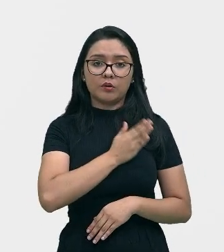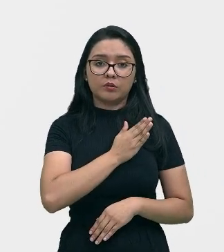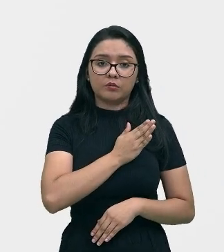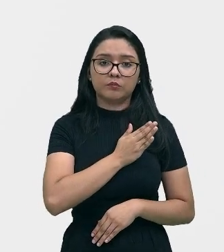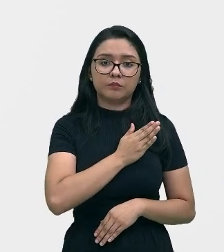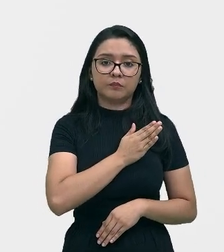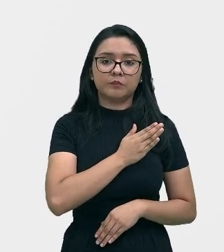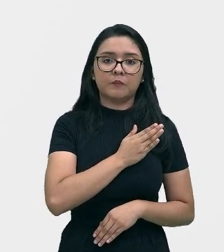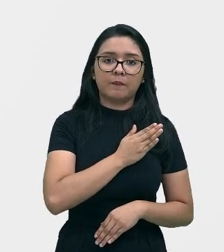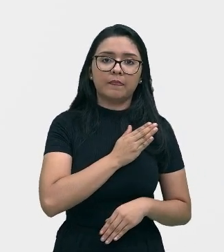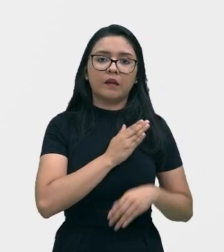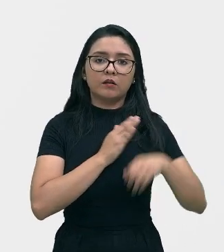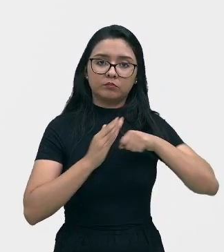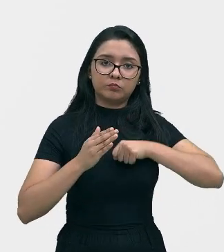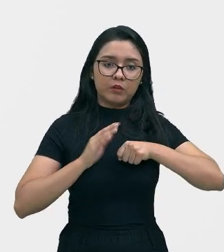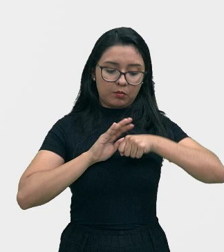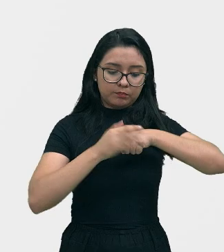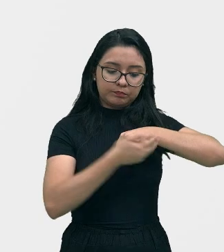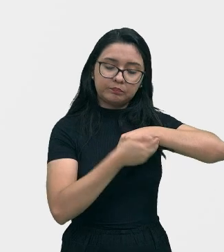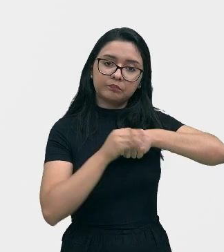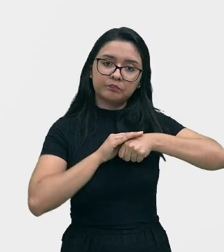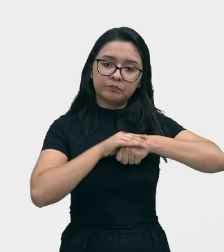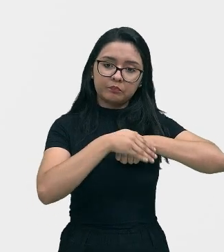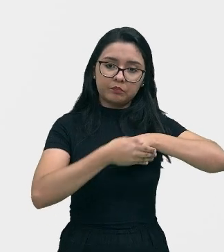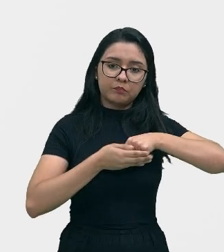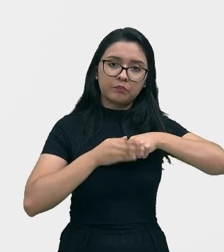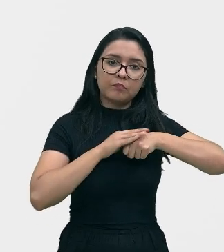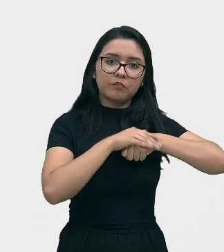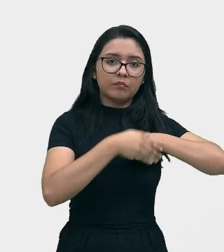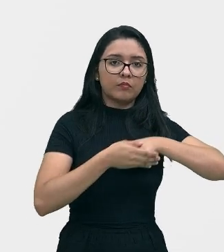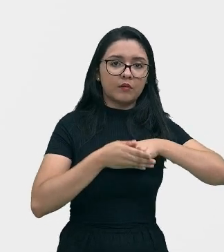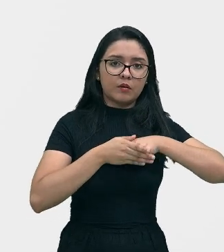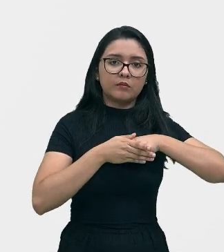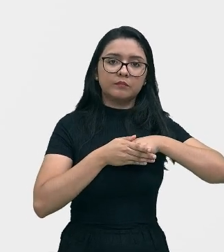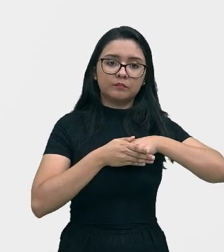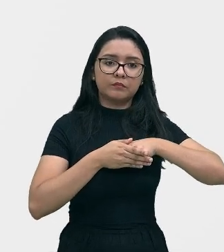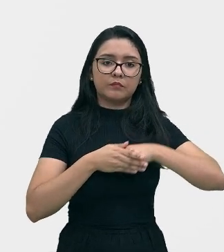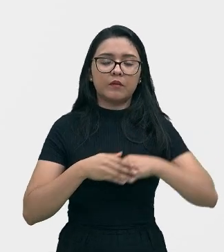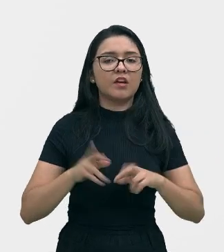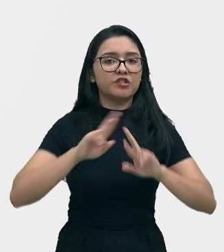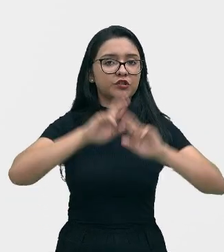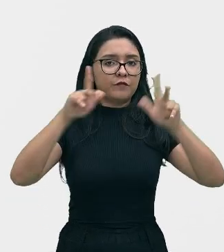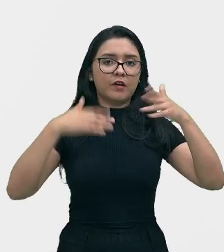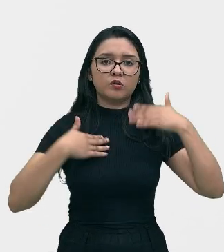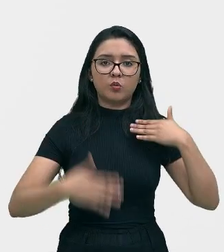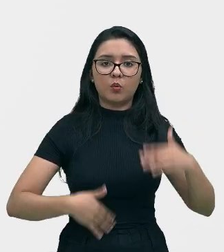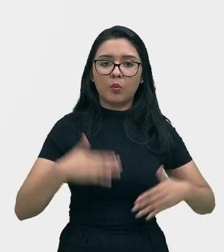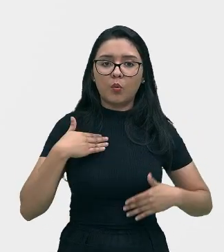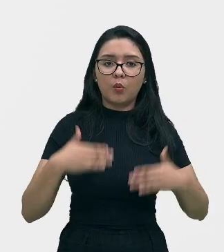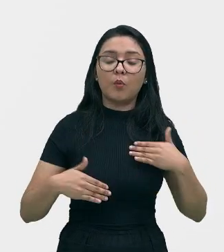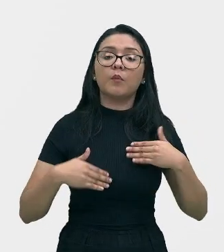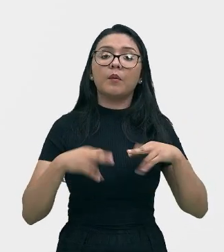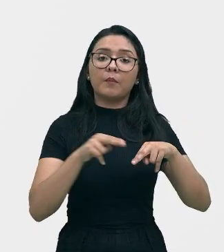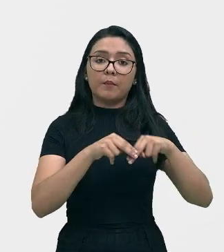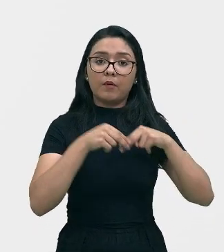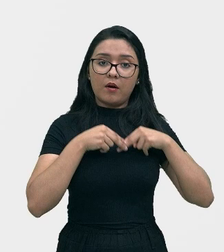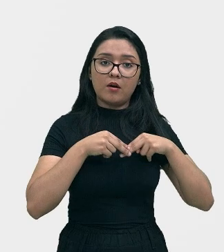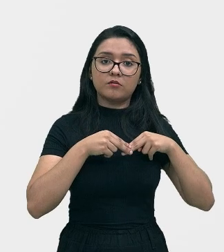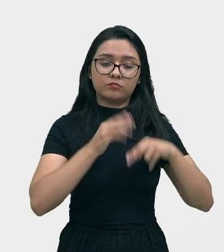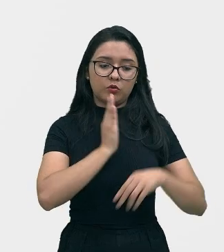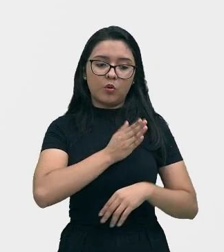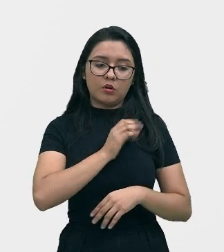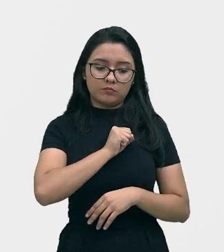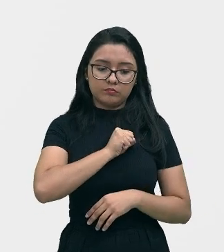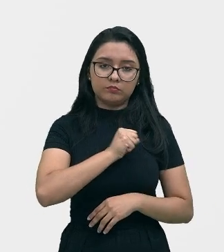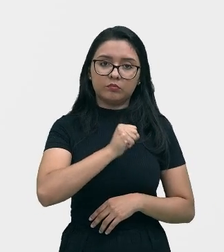tipo extraordinário de fibra muscular, né? Bem diferente do restante que a gente tem no corpo, tá? Então, por meio de sua contração,